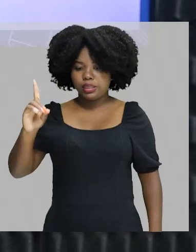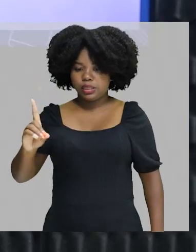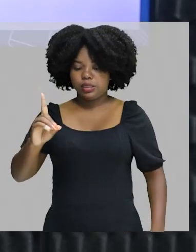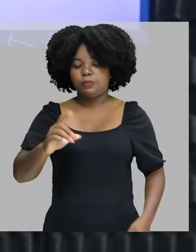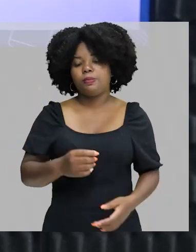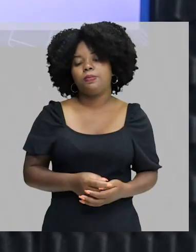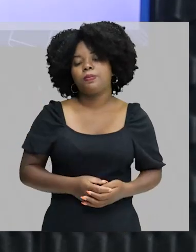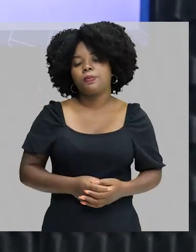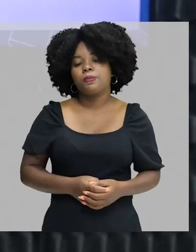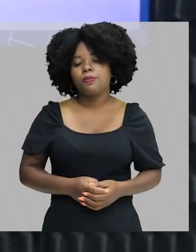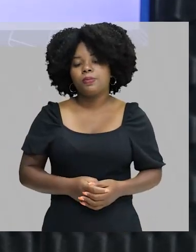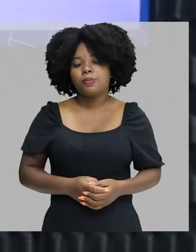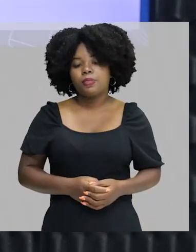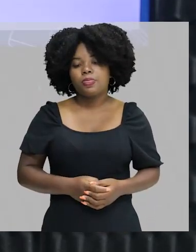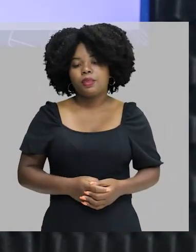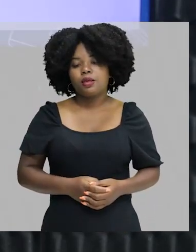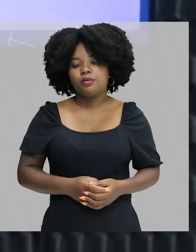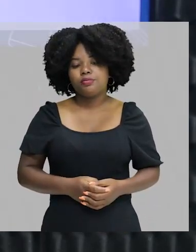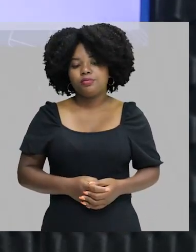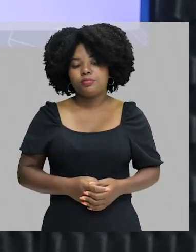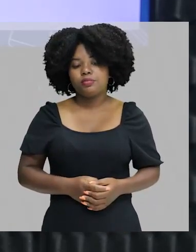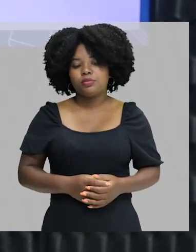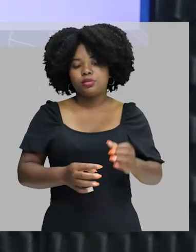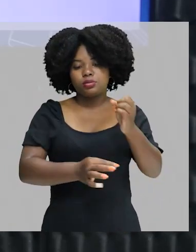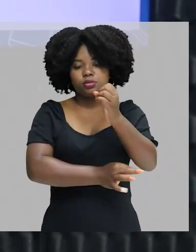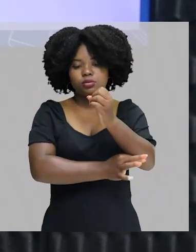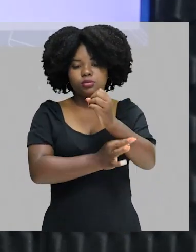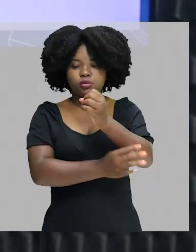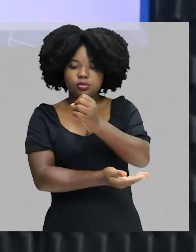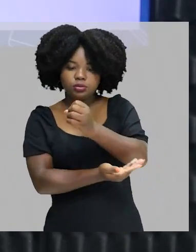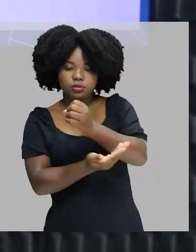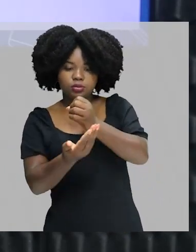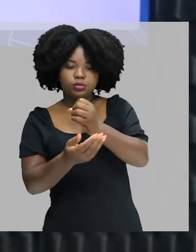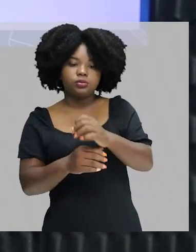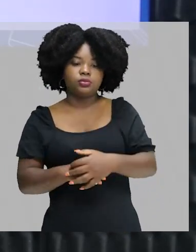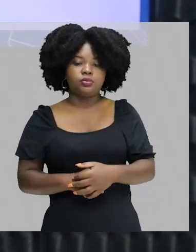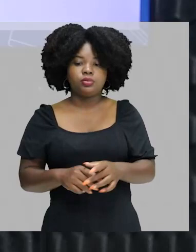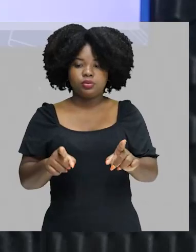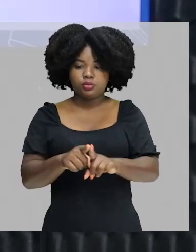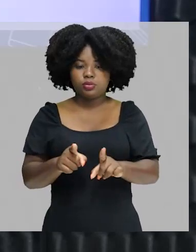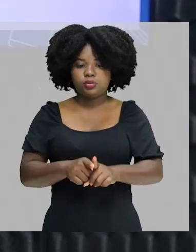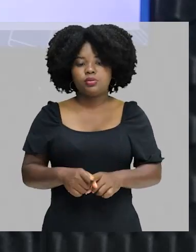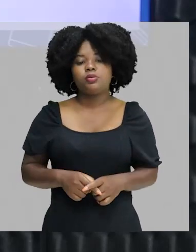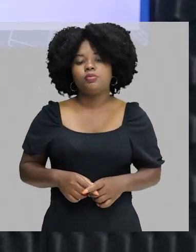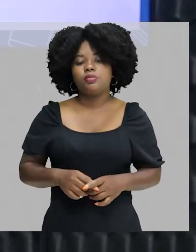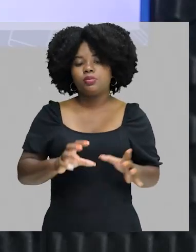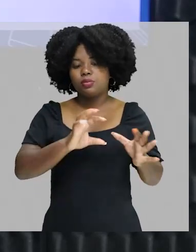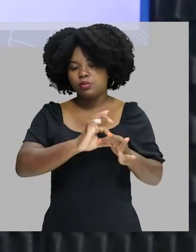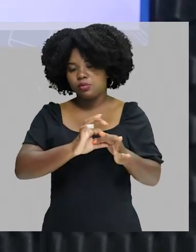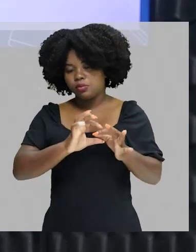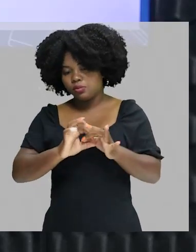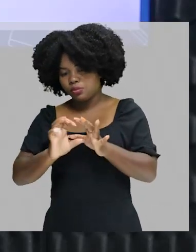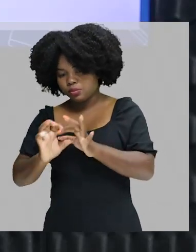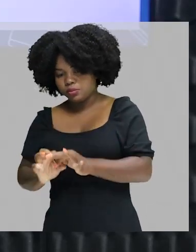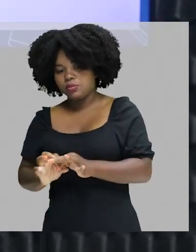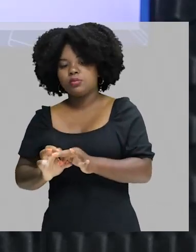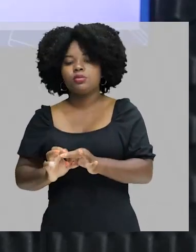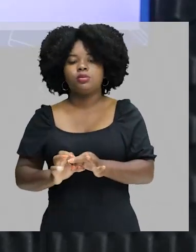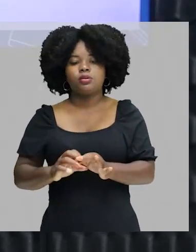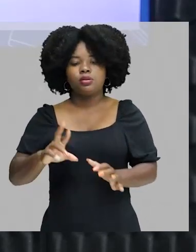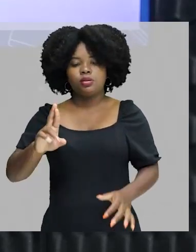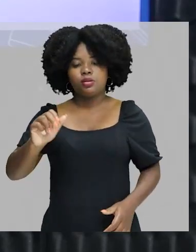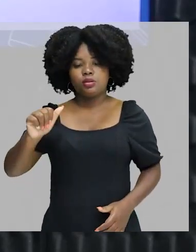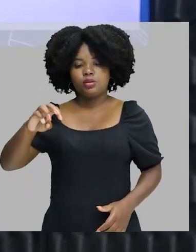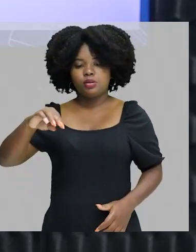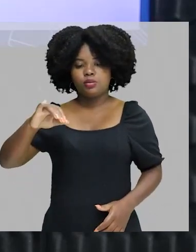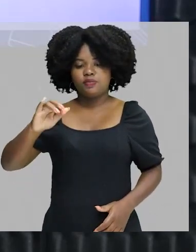PEBD, obtidos sob pressões elevadas, formado por cadeias ramificadas. Sendo mais flexível,